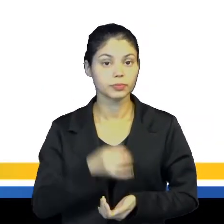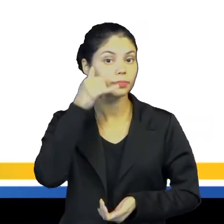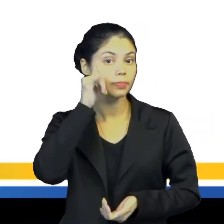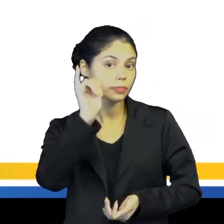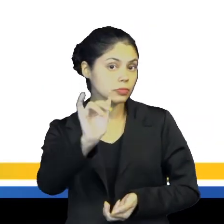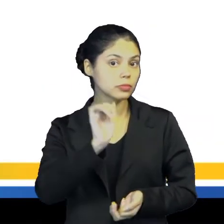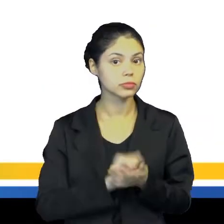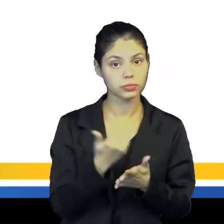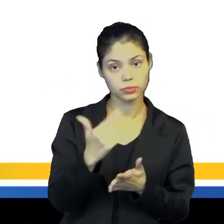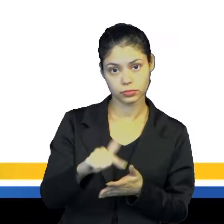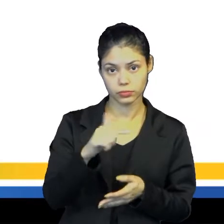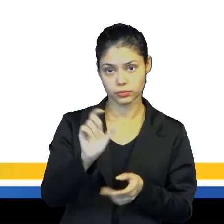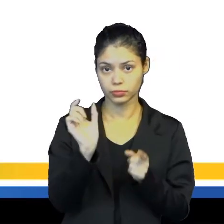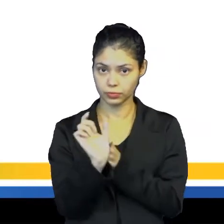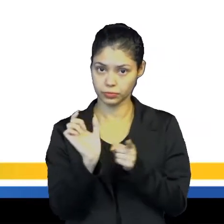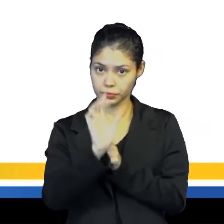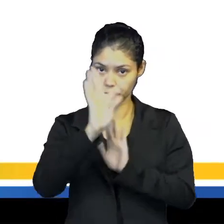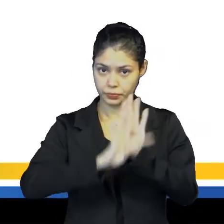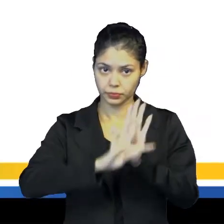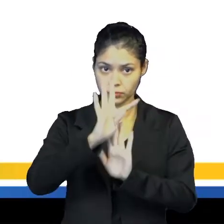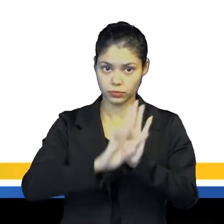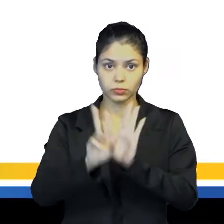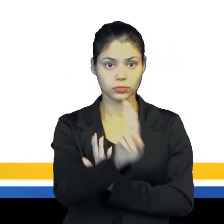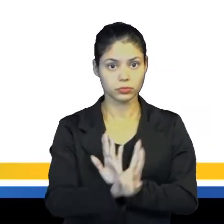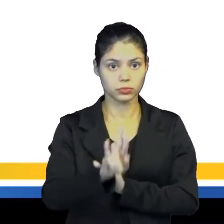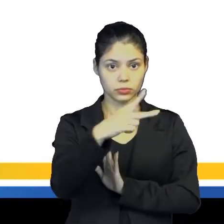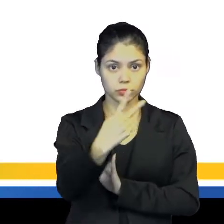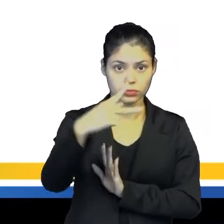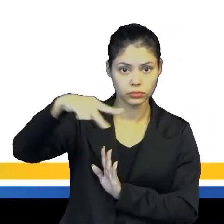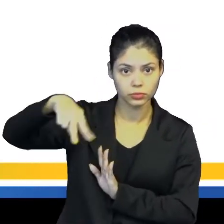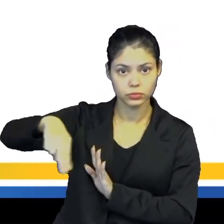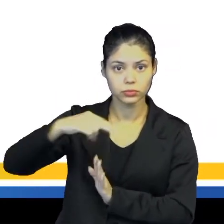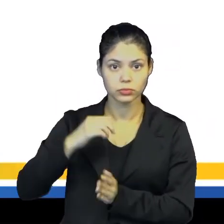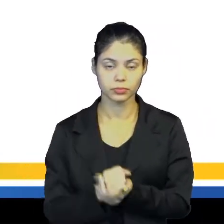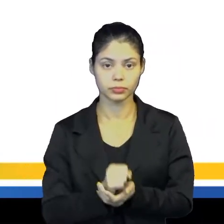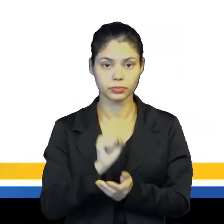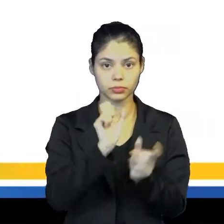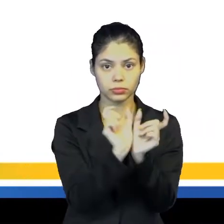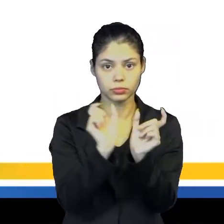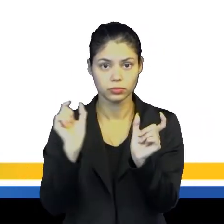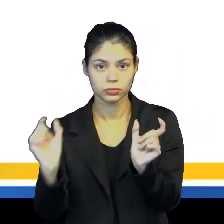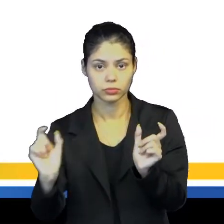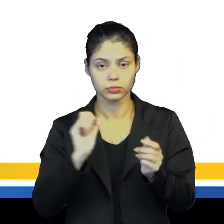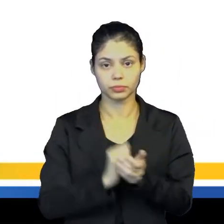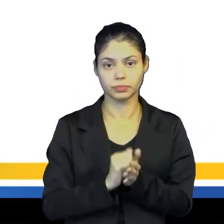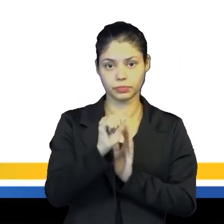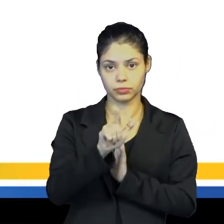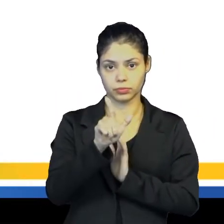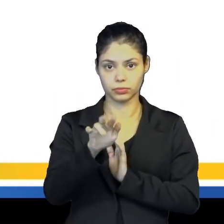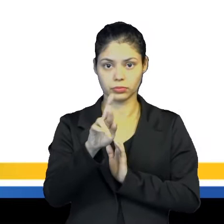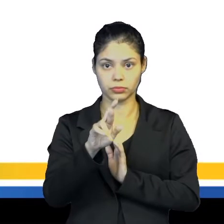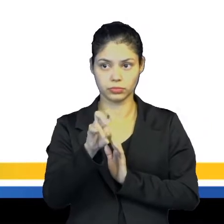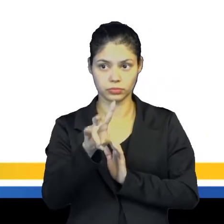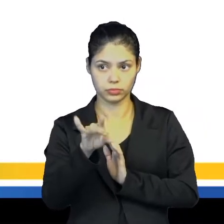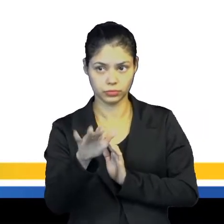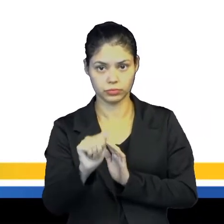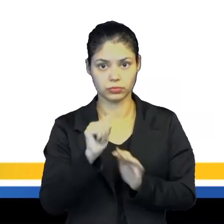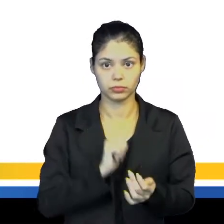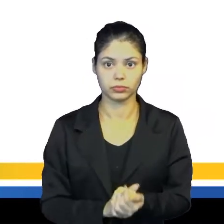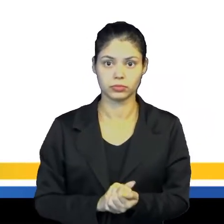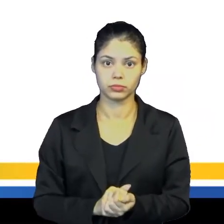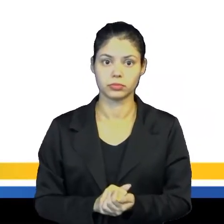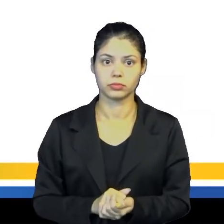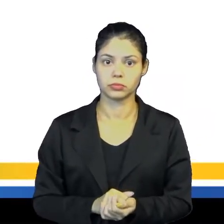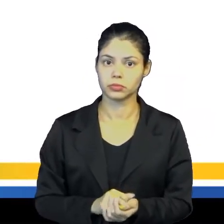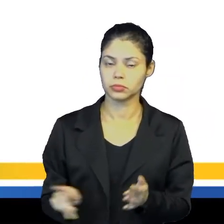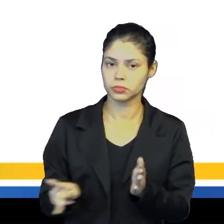Para evitar a repetição de palavras nos textos, o uso de pronomes, sinônimos ou advérbios